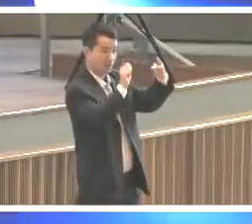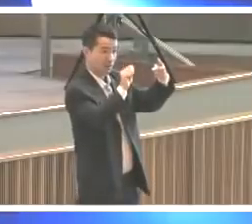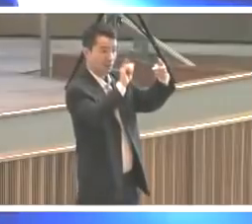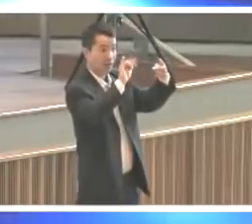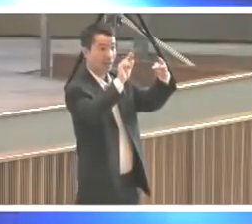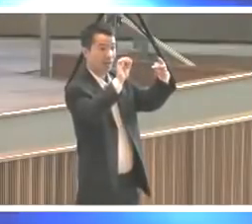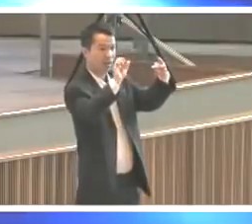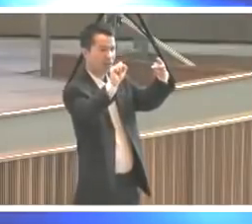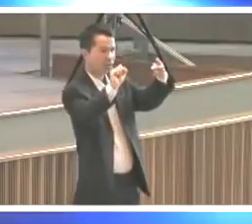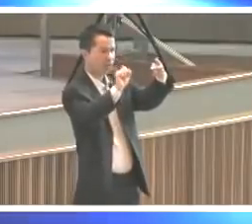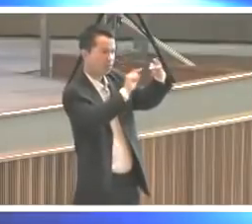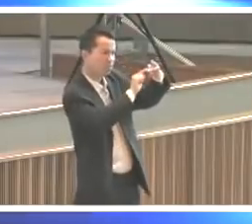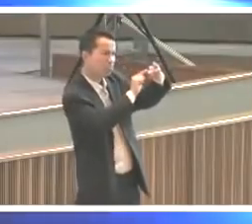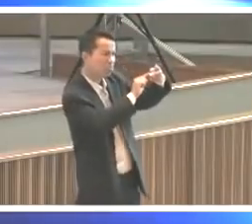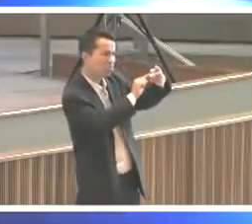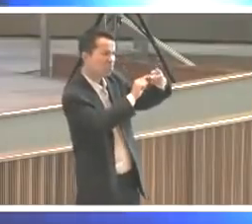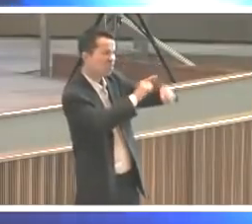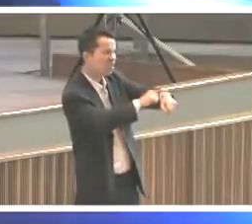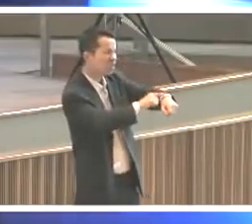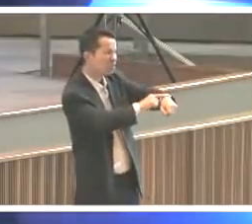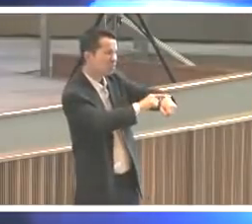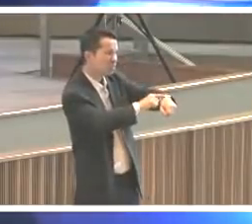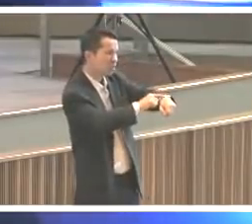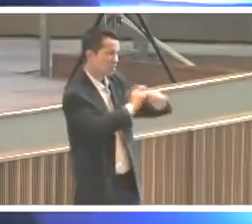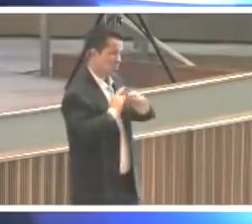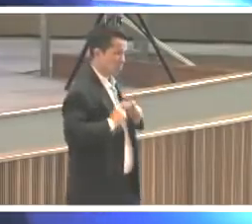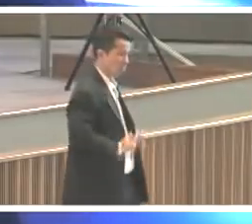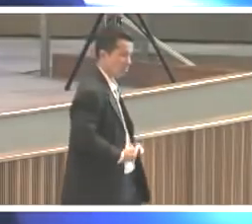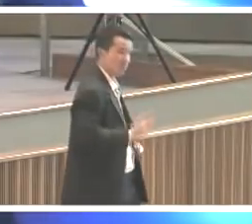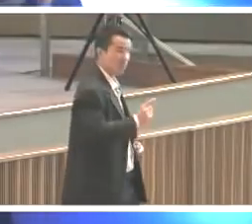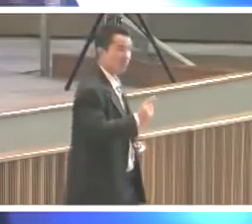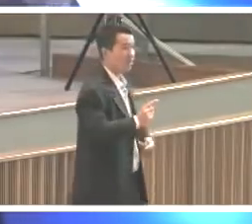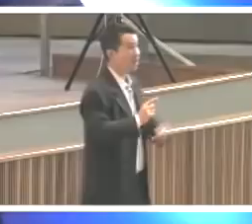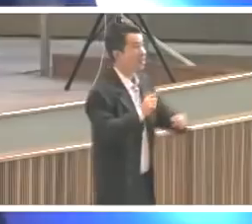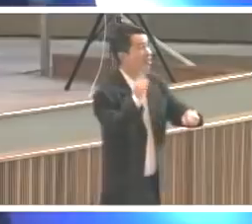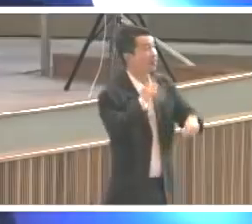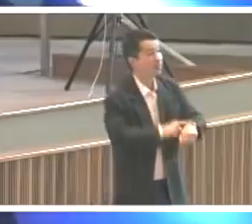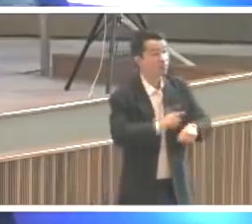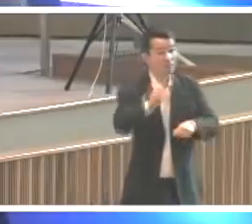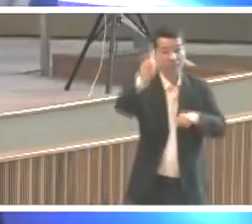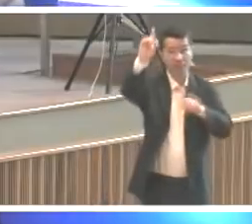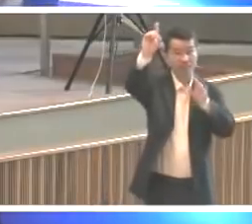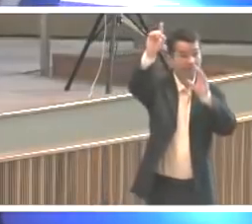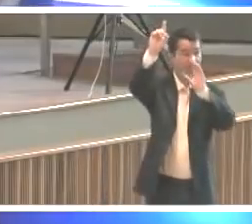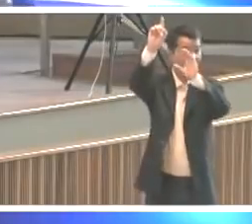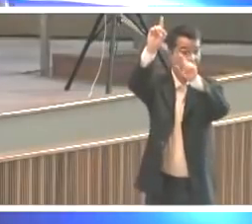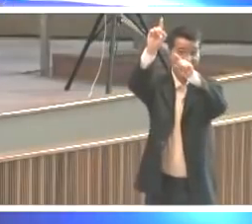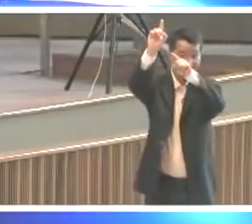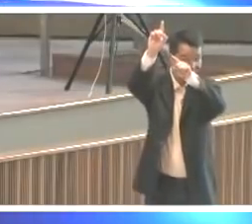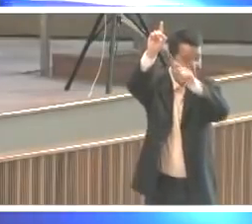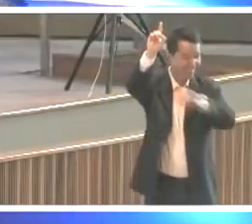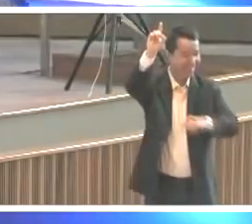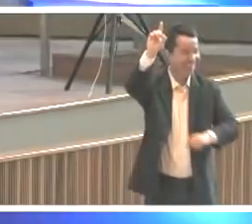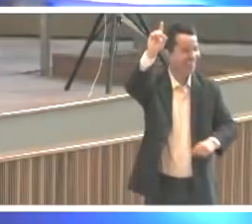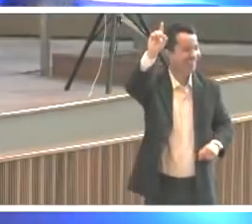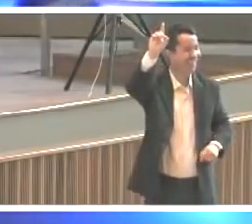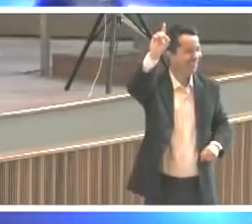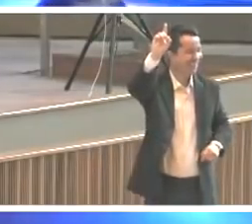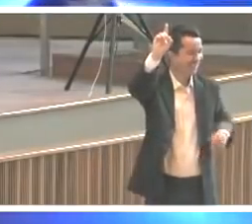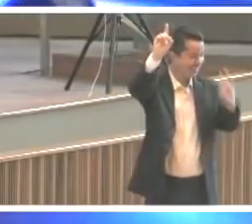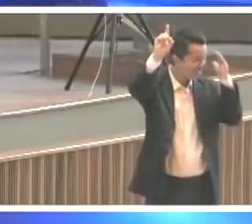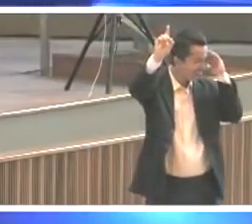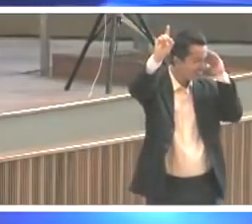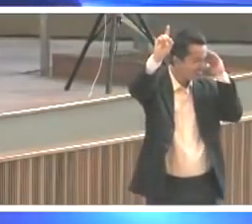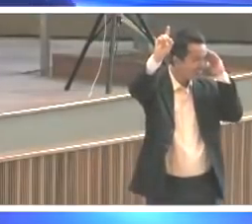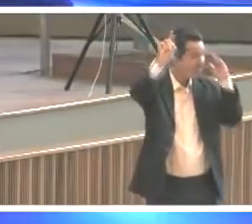kairos é quando o tempo de Deus se manifesta no nosso tempo. E aí então a gente vai ver